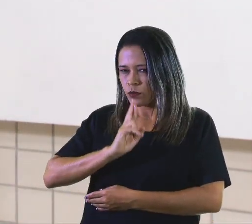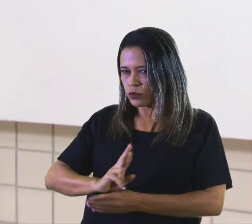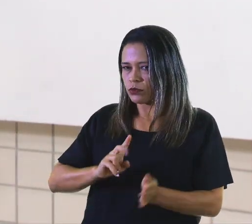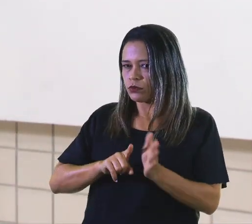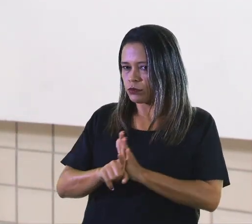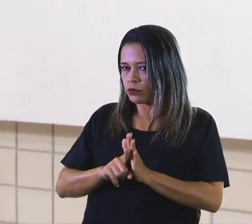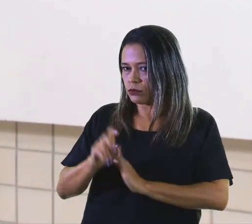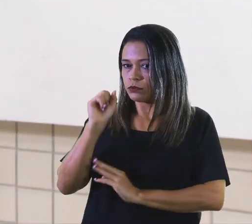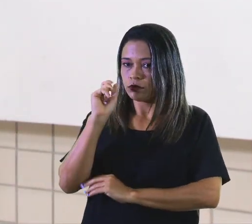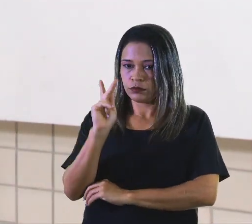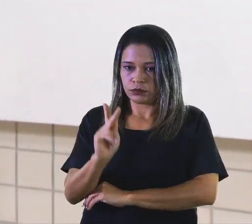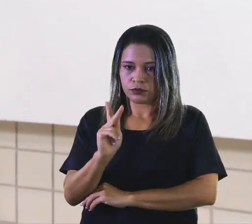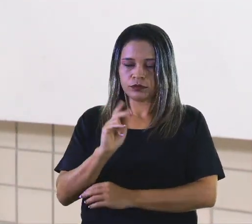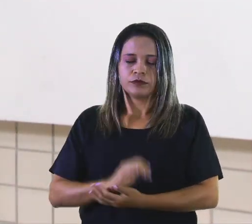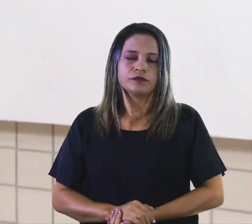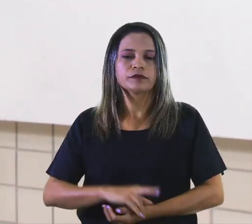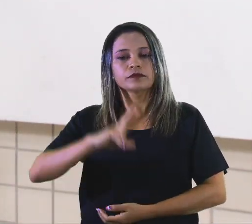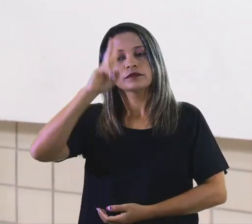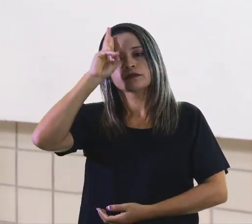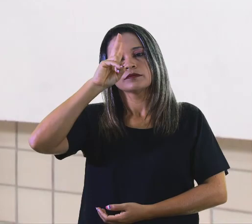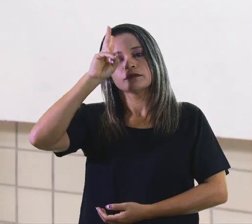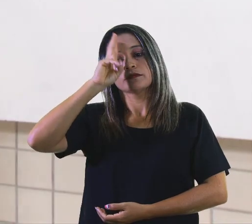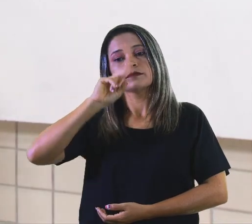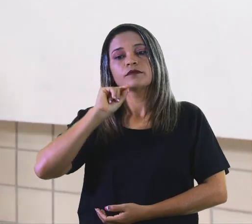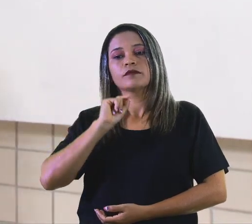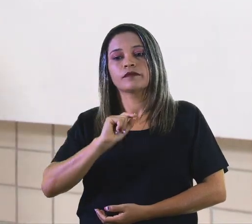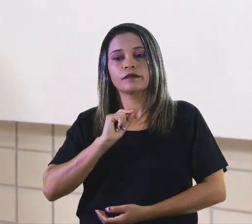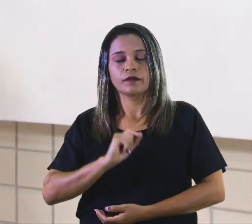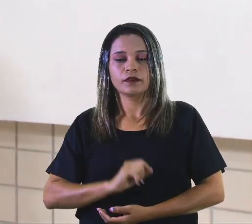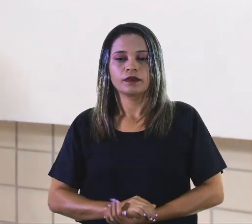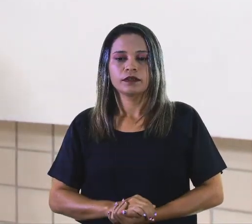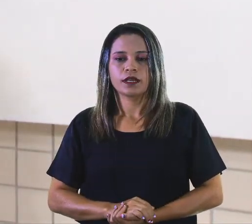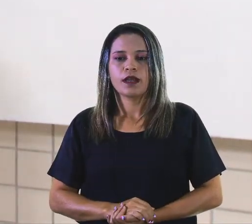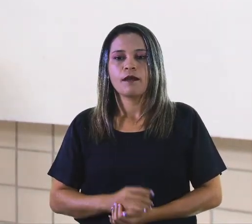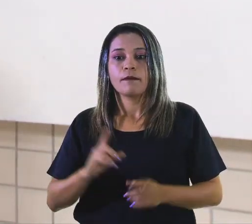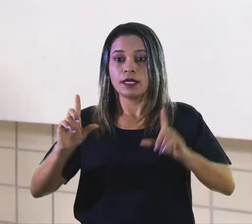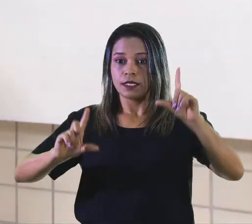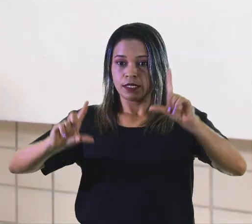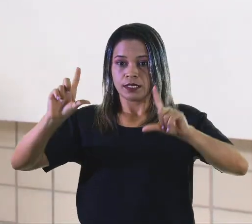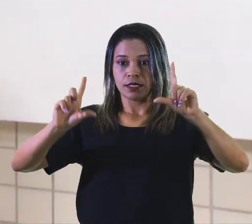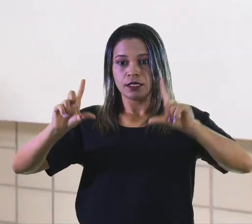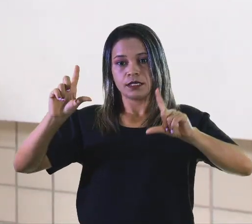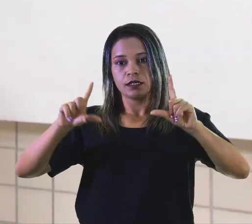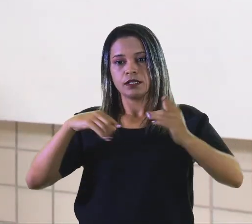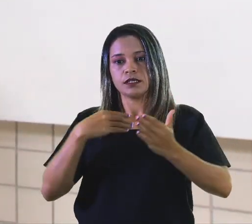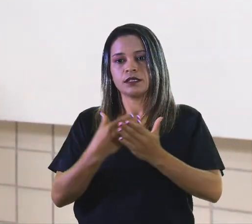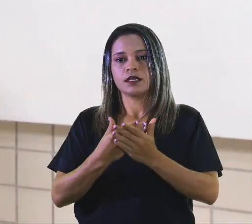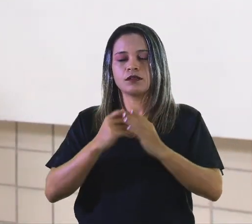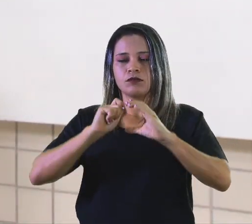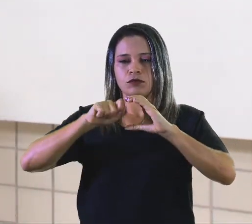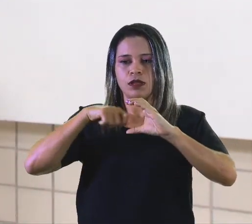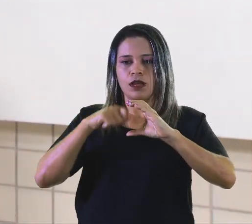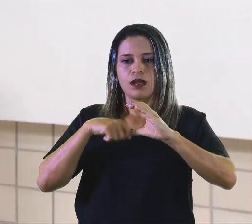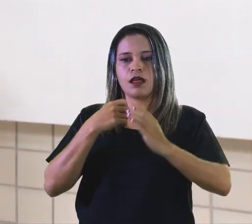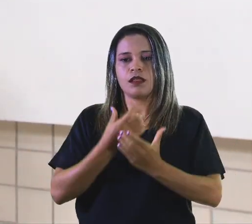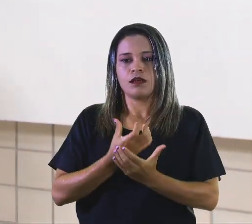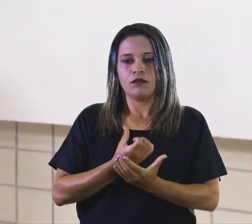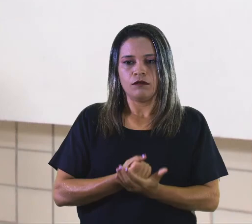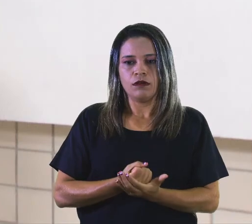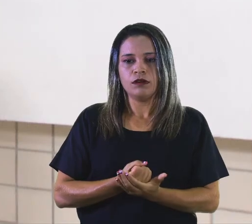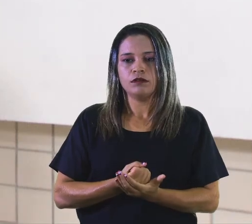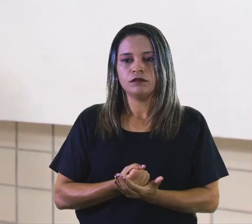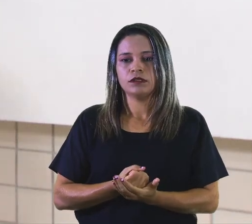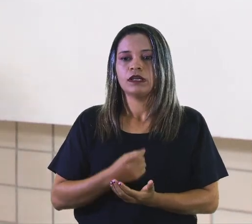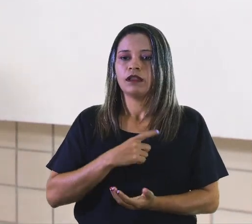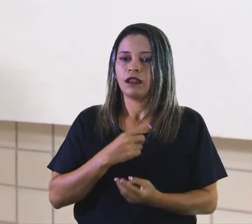questões, ok? Lembrando que para assistir às aulas gravadas, você tem